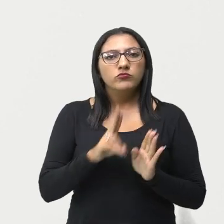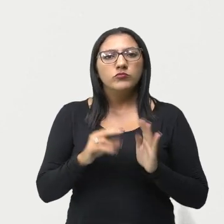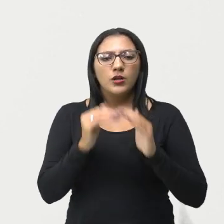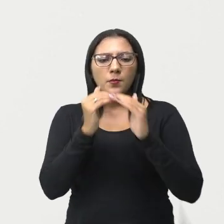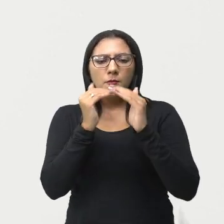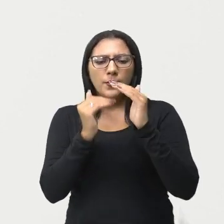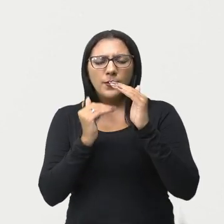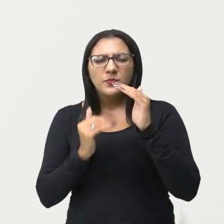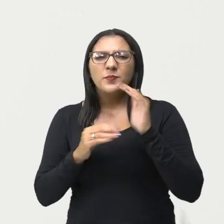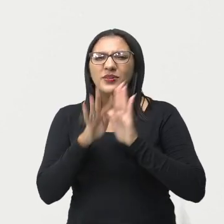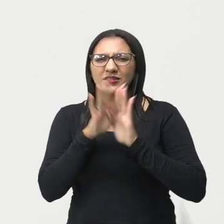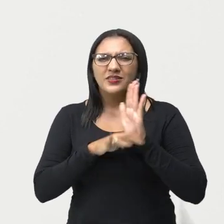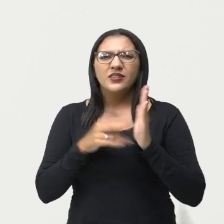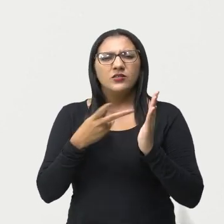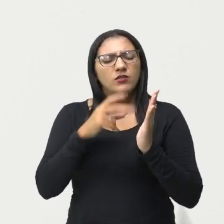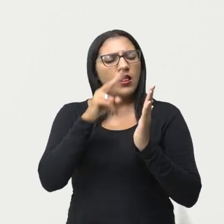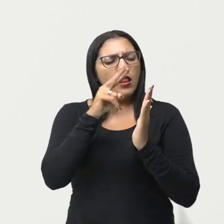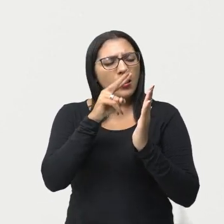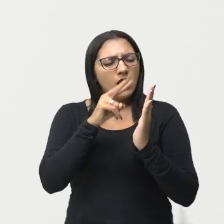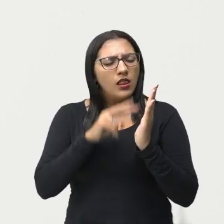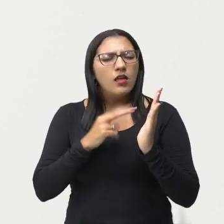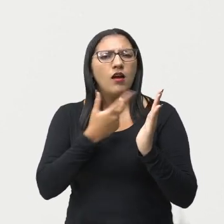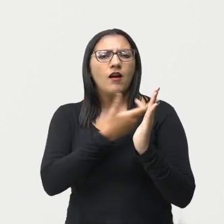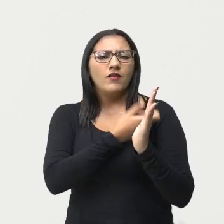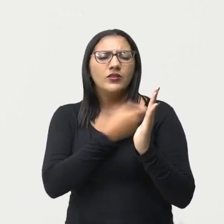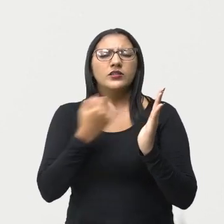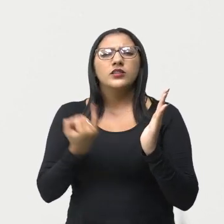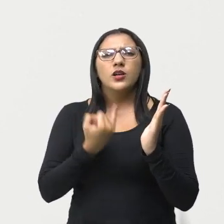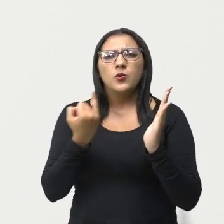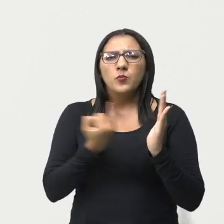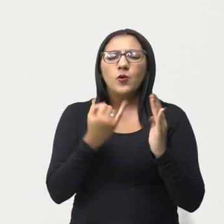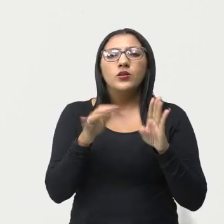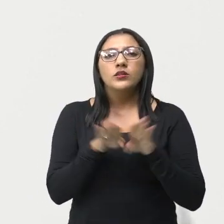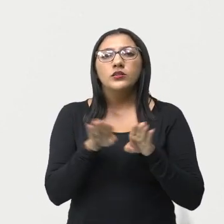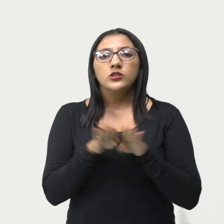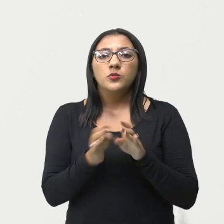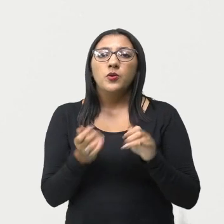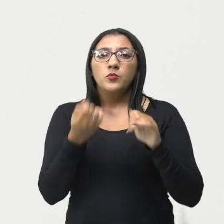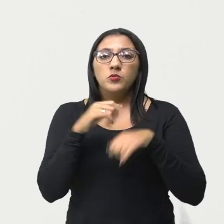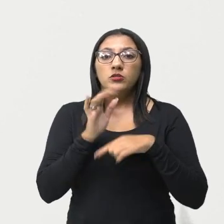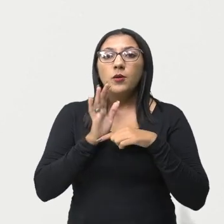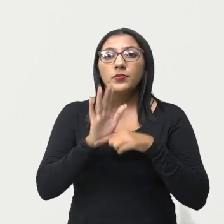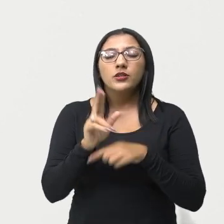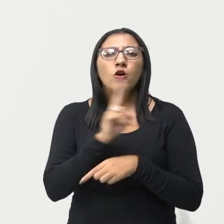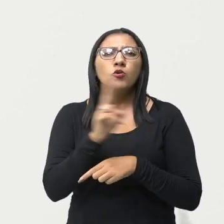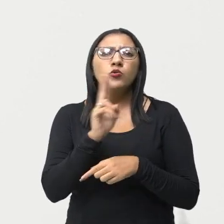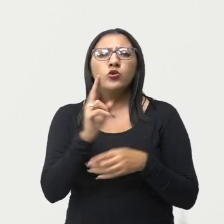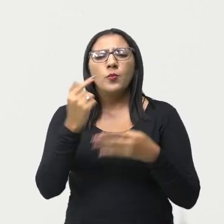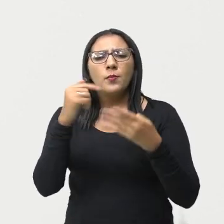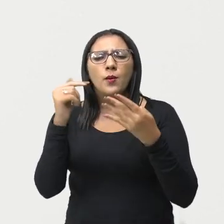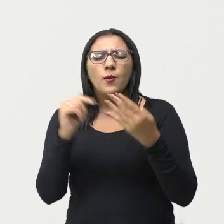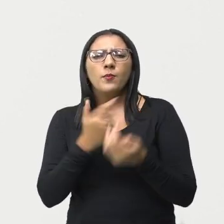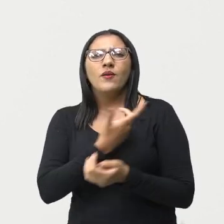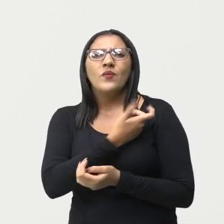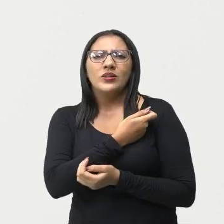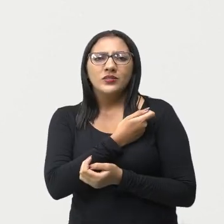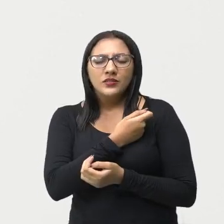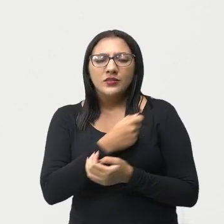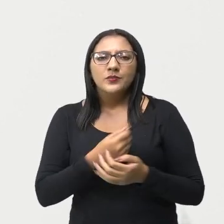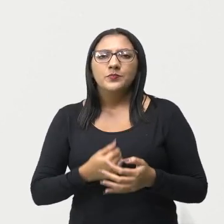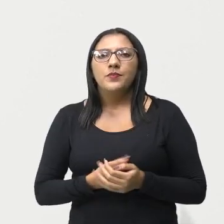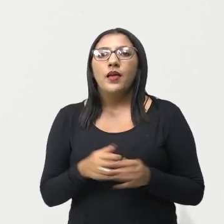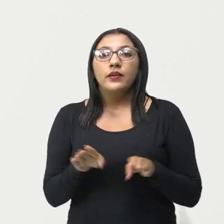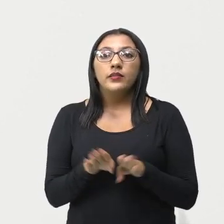parágrafos, de que as vacinas são importantes, são apresentados os tipos de vacina que nós devemos tomar, certo?